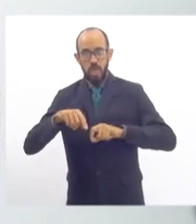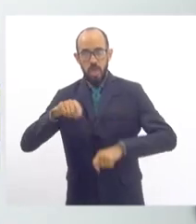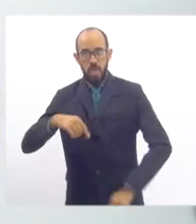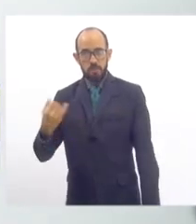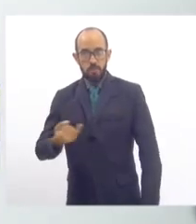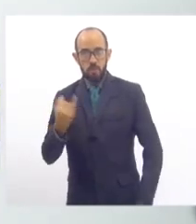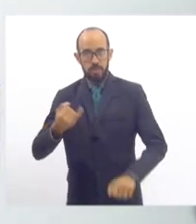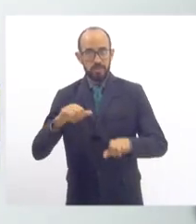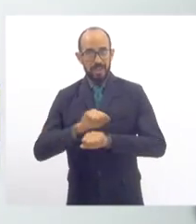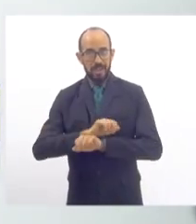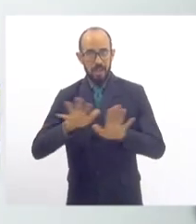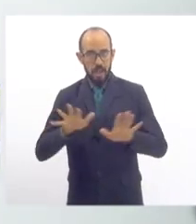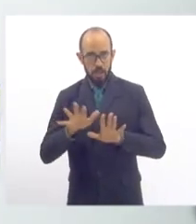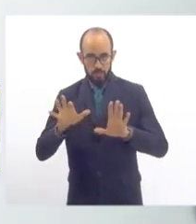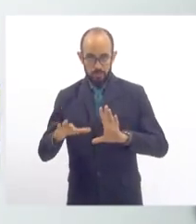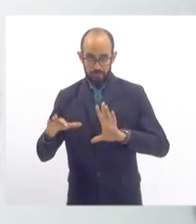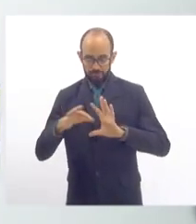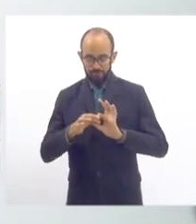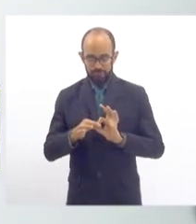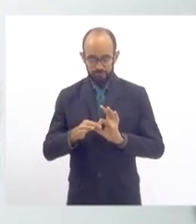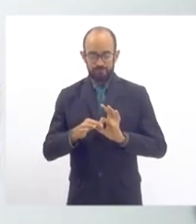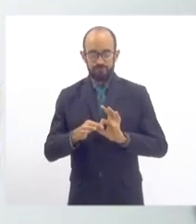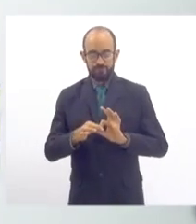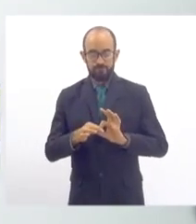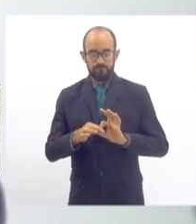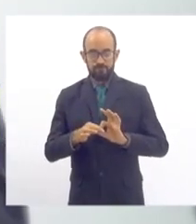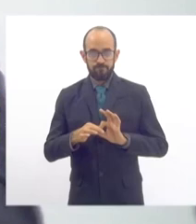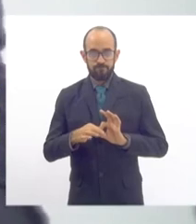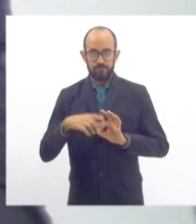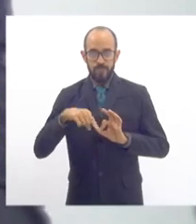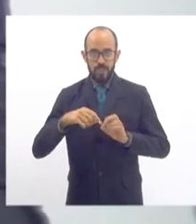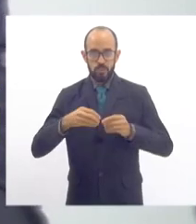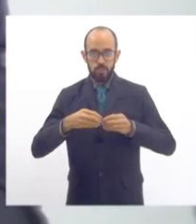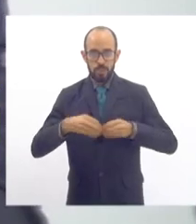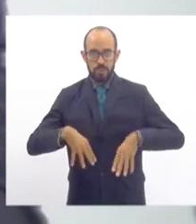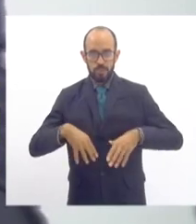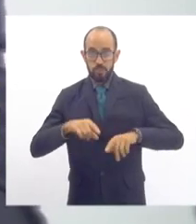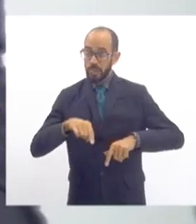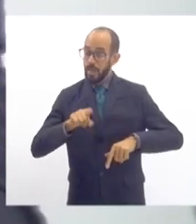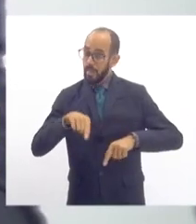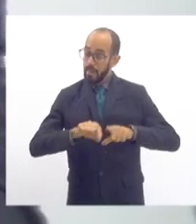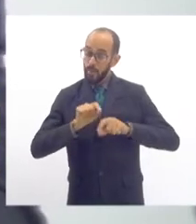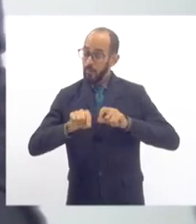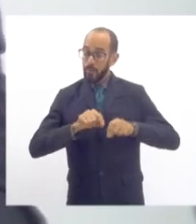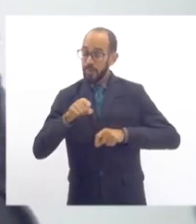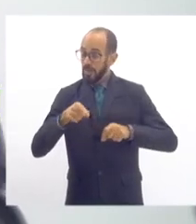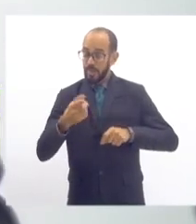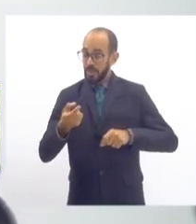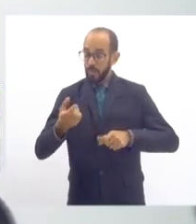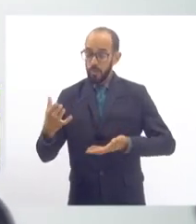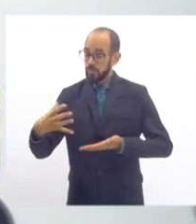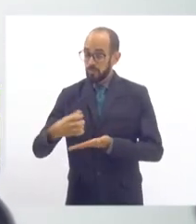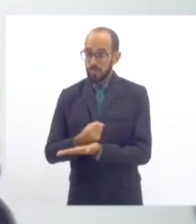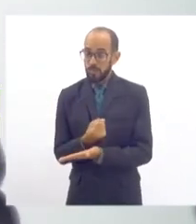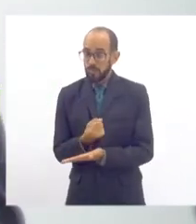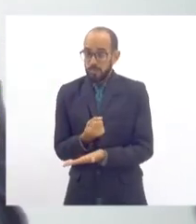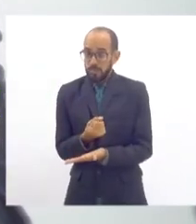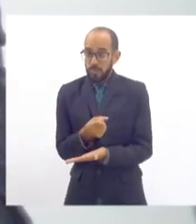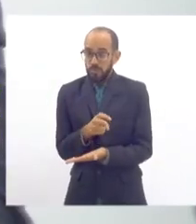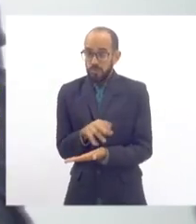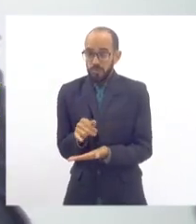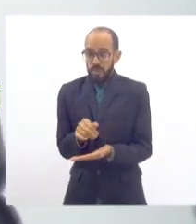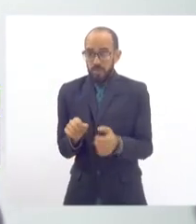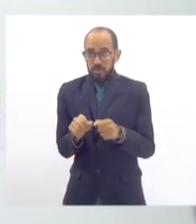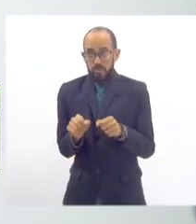tenha clareza sobre o lastro. O lastro serão as compensações. Vai ser o quê? Vai ser com os recursos que deixarão de ser drenados do DETRAN com a